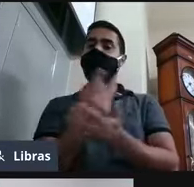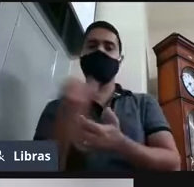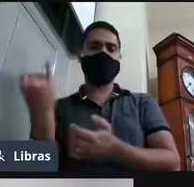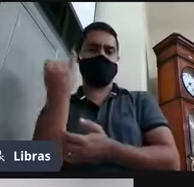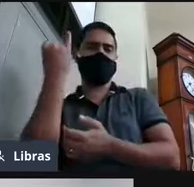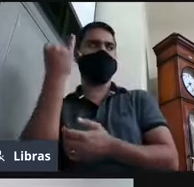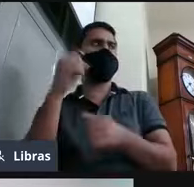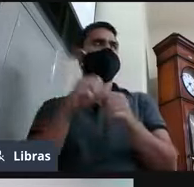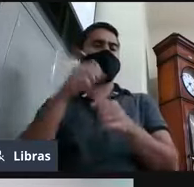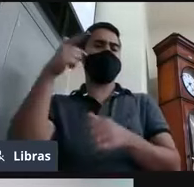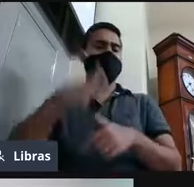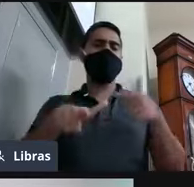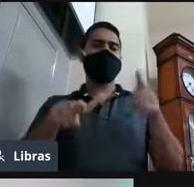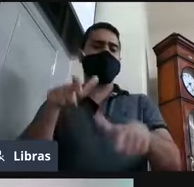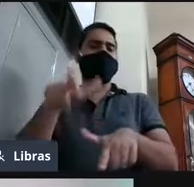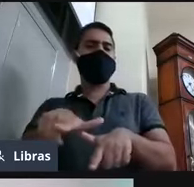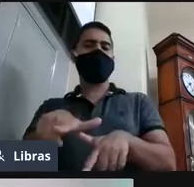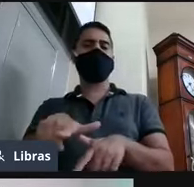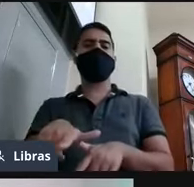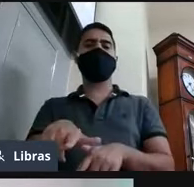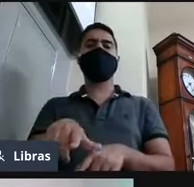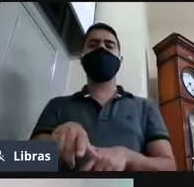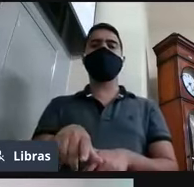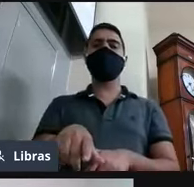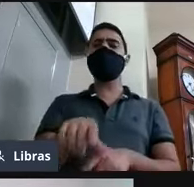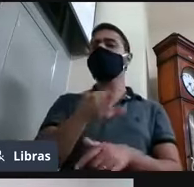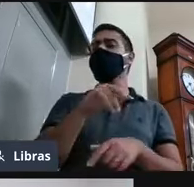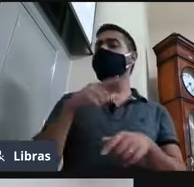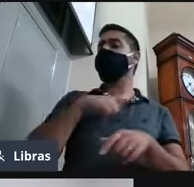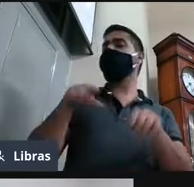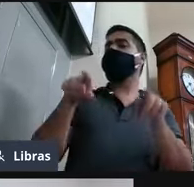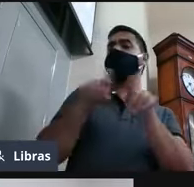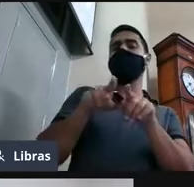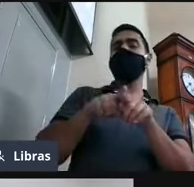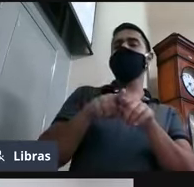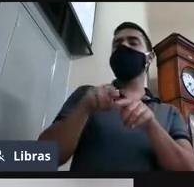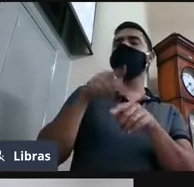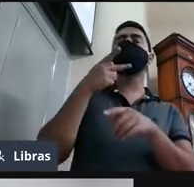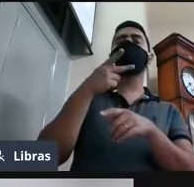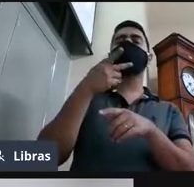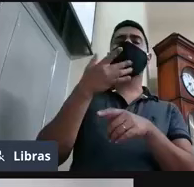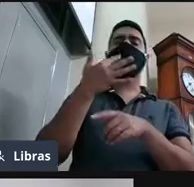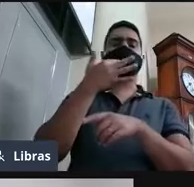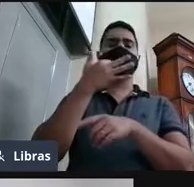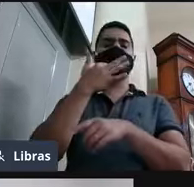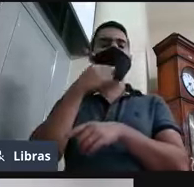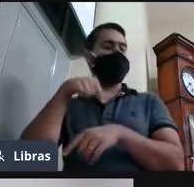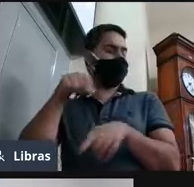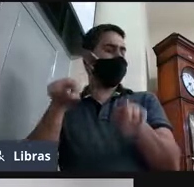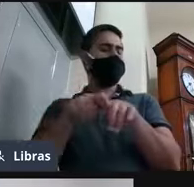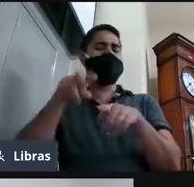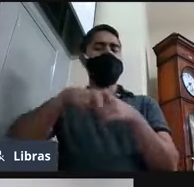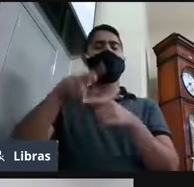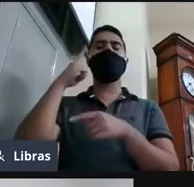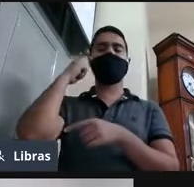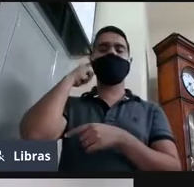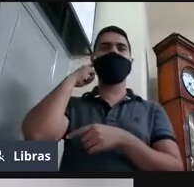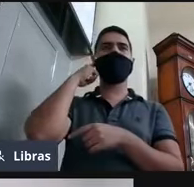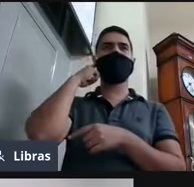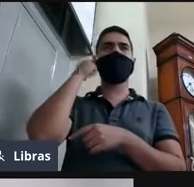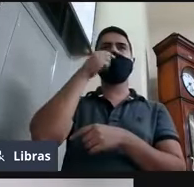foram repetidos, talvez se ele tivesse a hombridade e a humildade de estar aqui escutando,